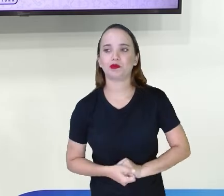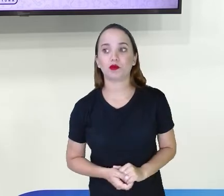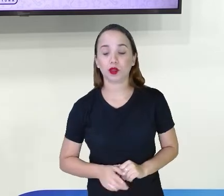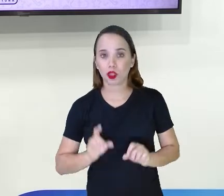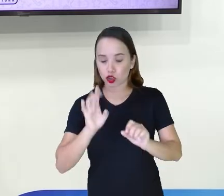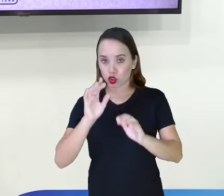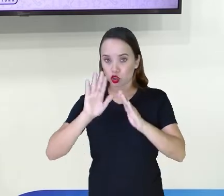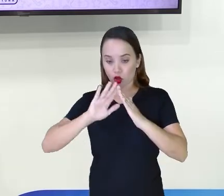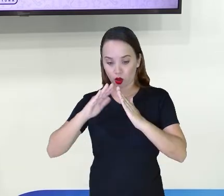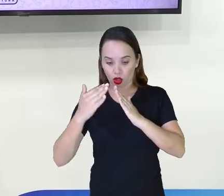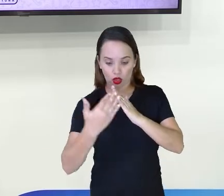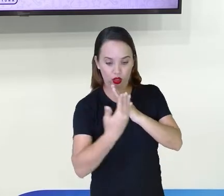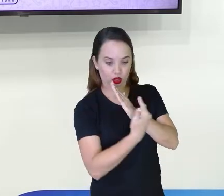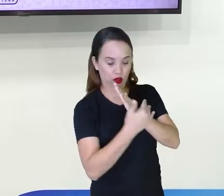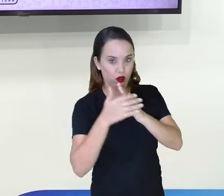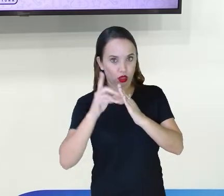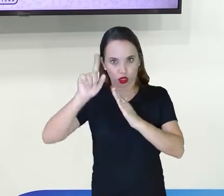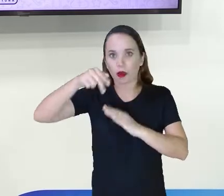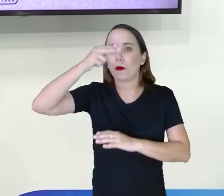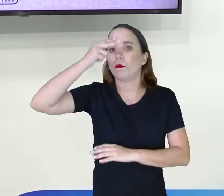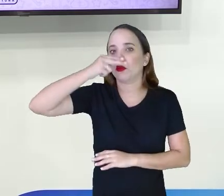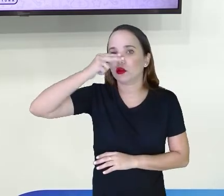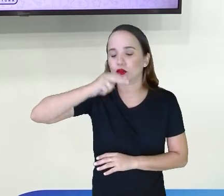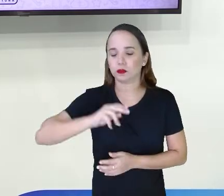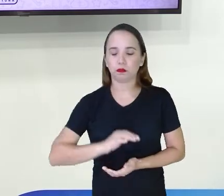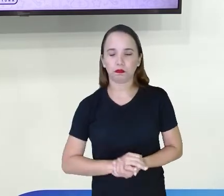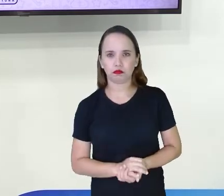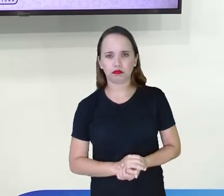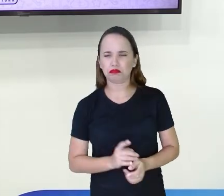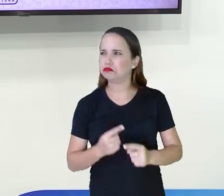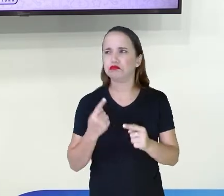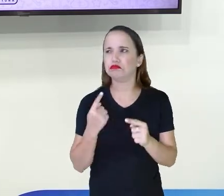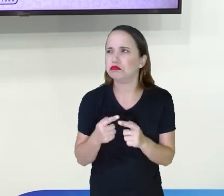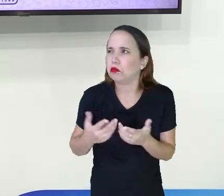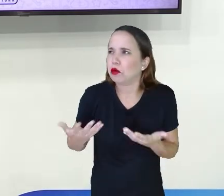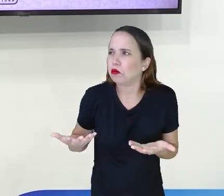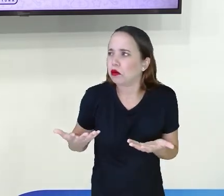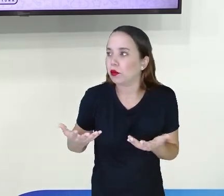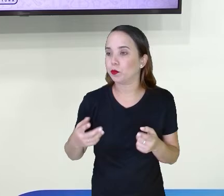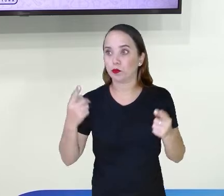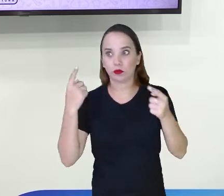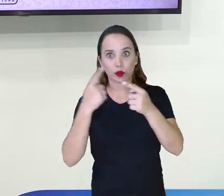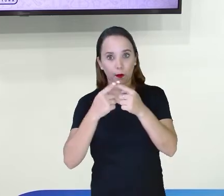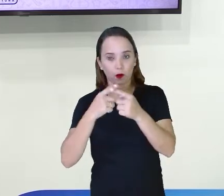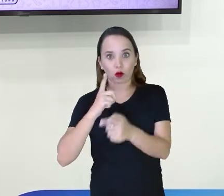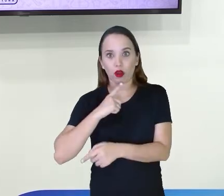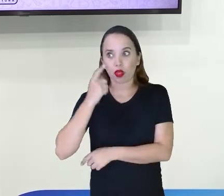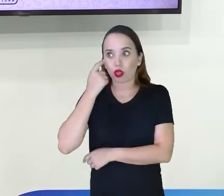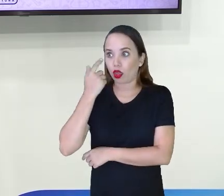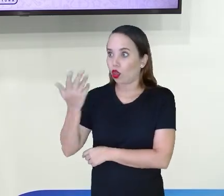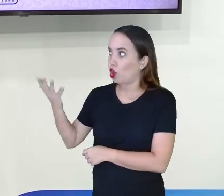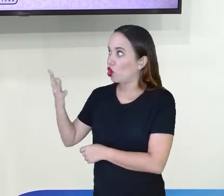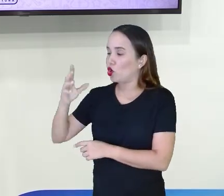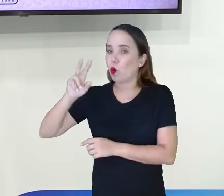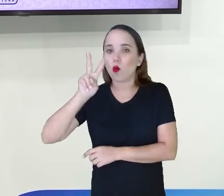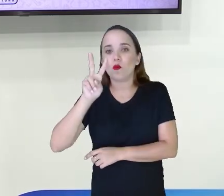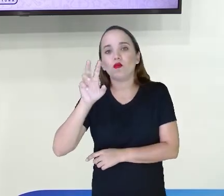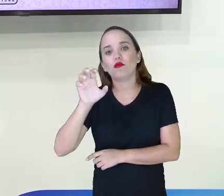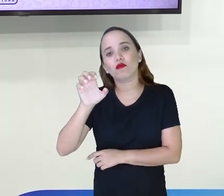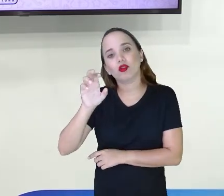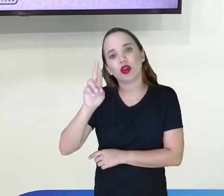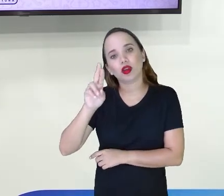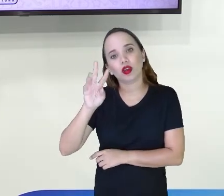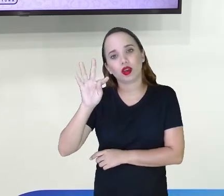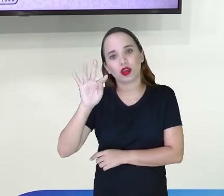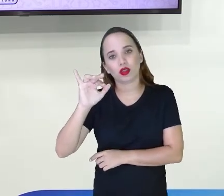faces laterais, tá? E por que, professora? Porque existe um vértice